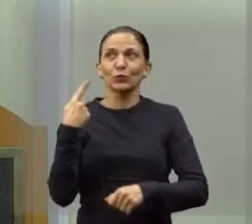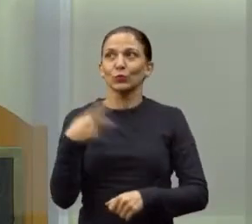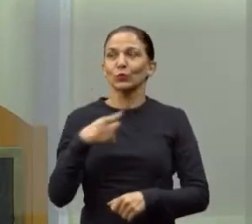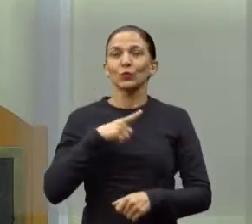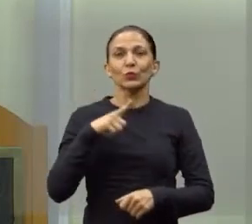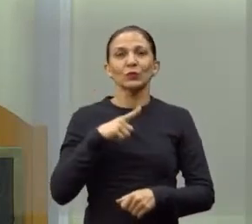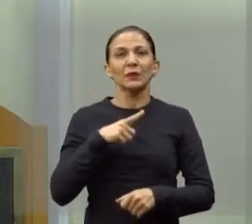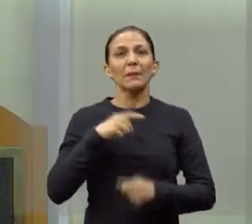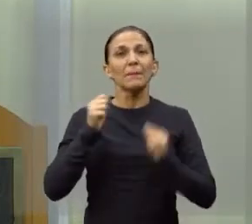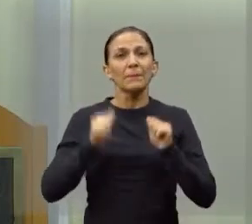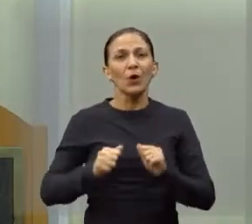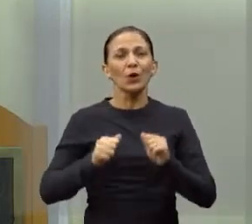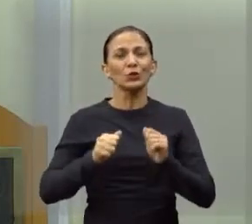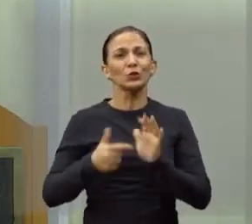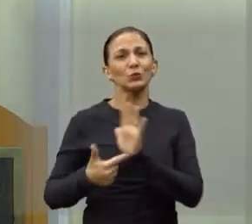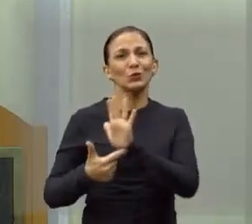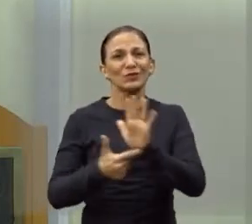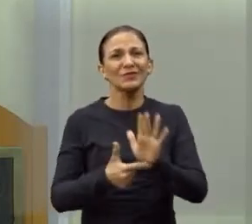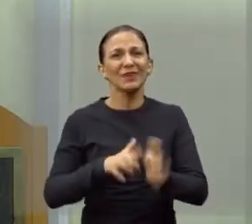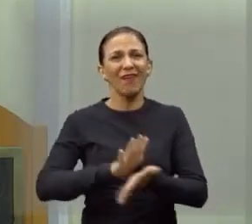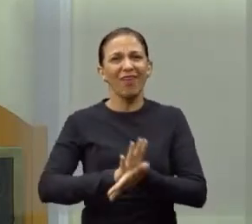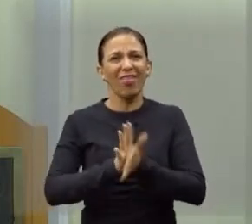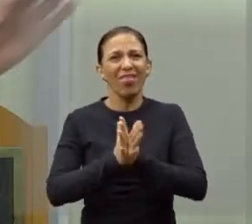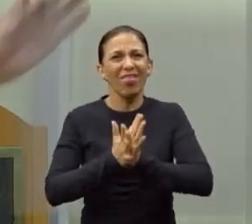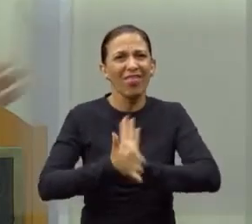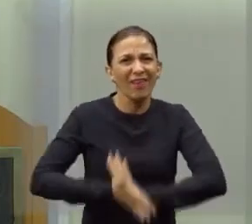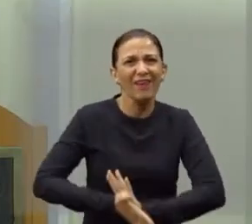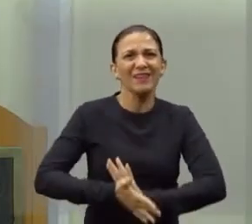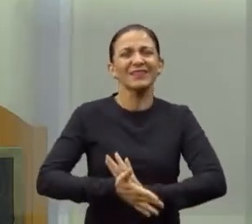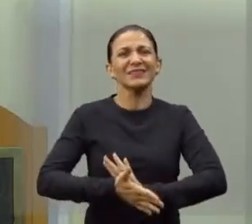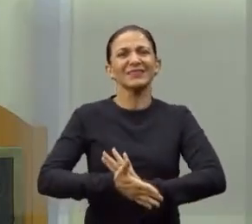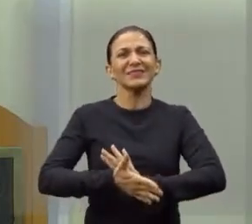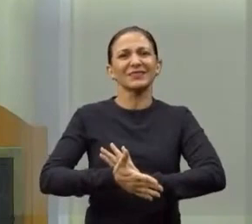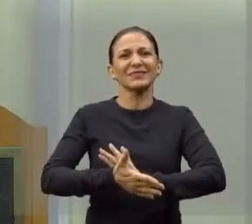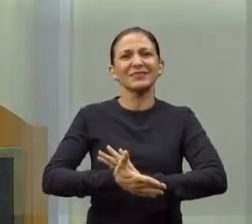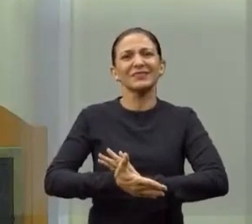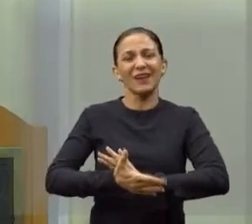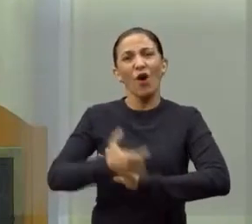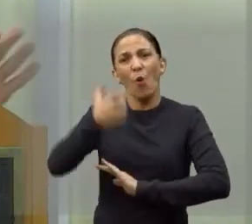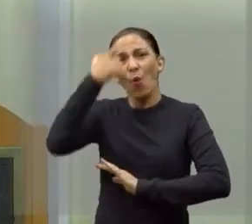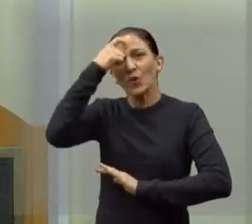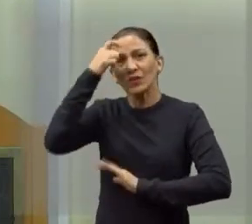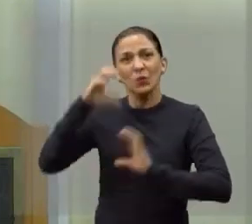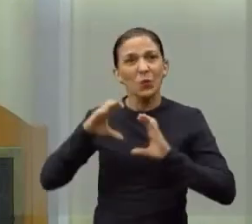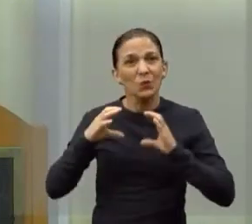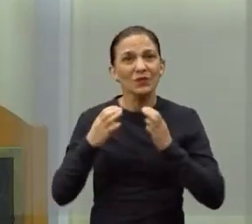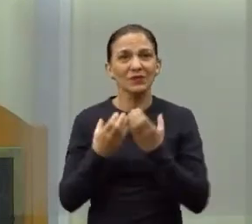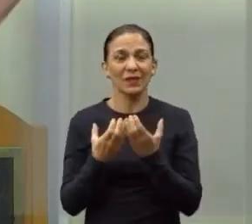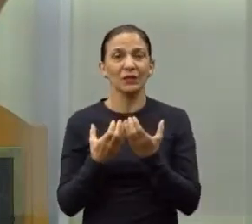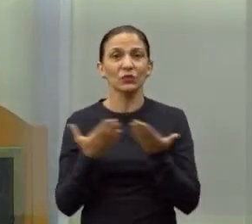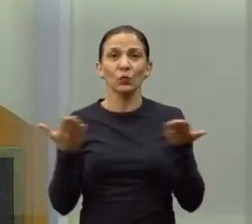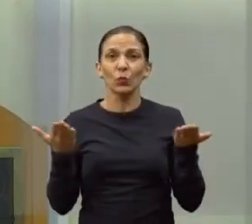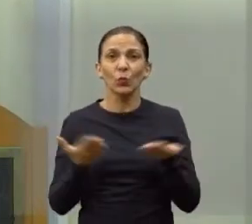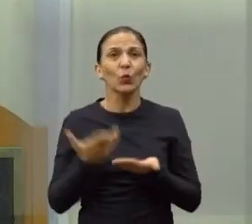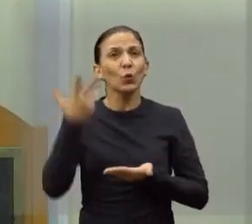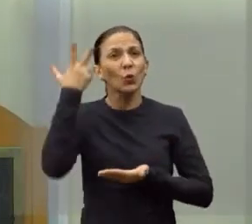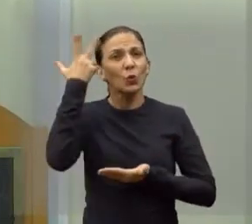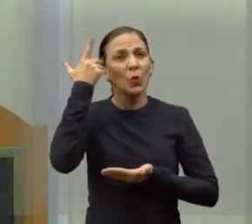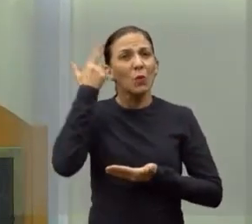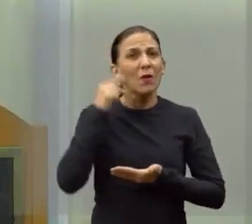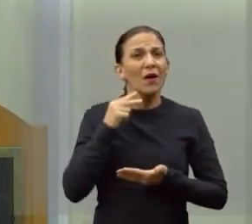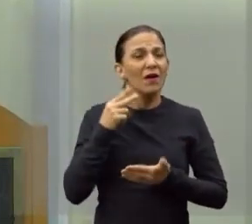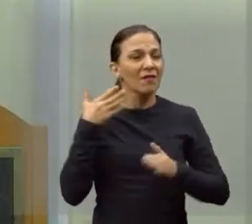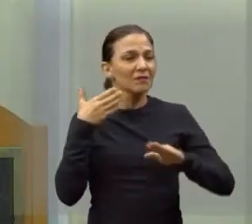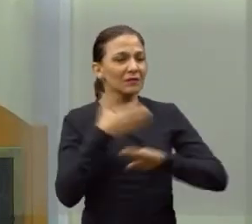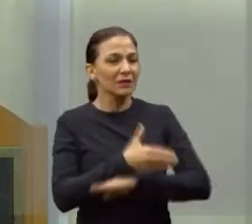pode ressoar um preconceito estabelecido no inconsciente coletivo. Né? Até hoje é comum a gente ir em